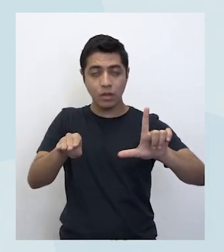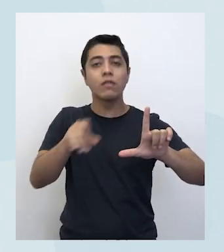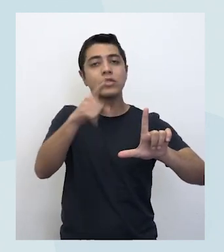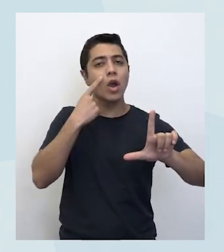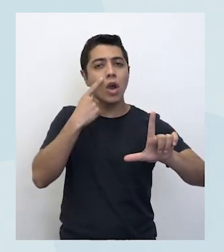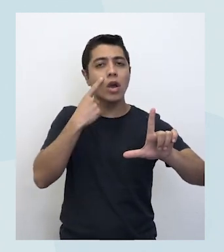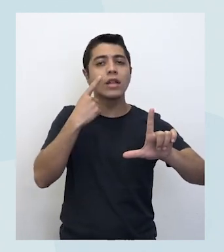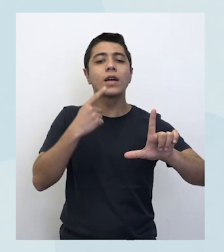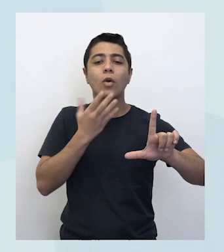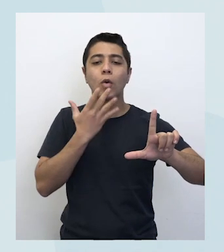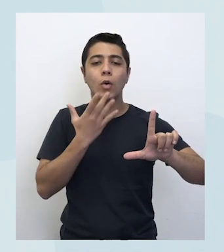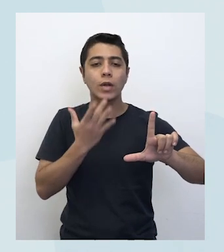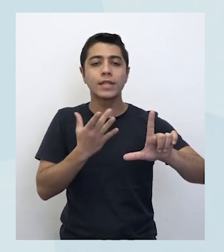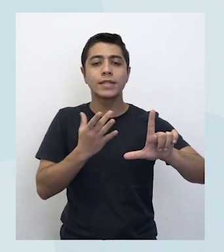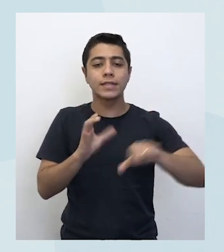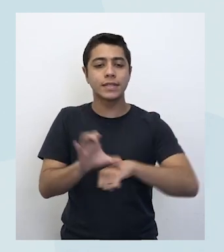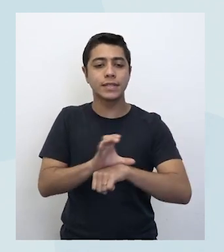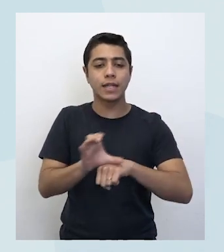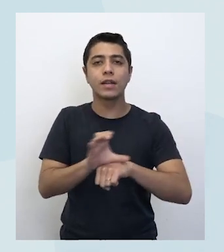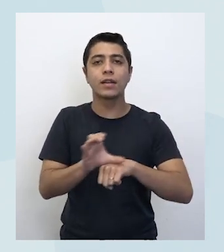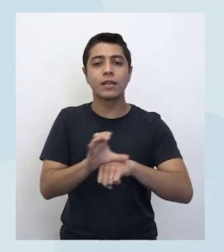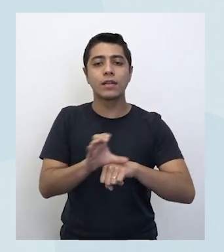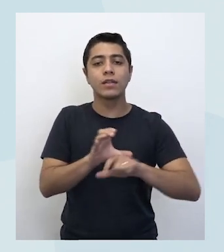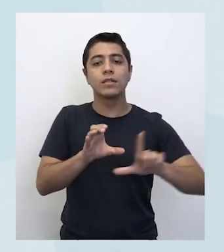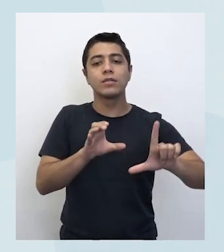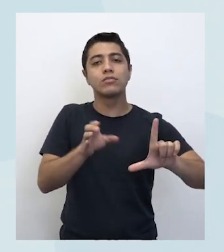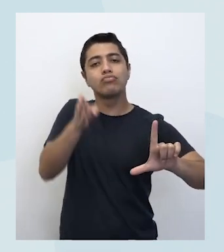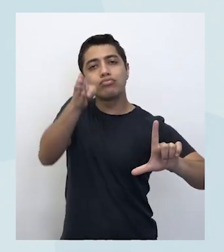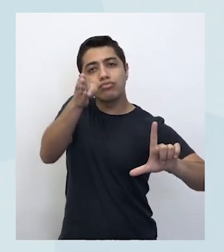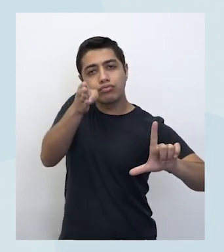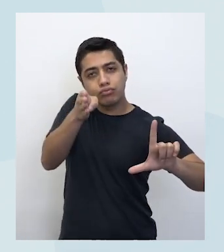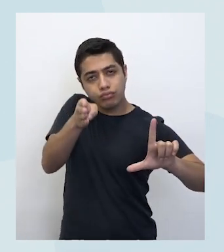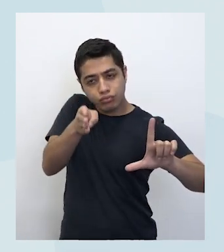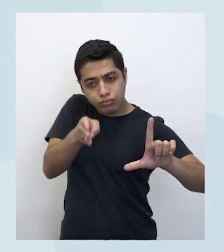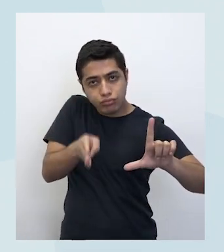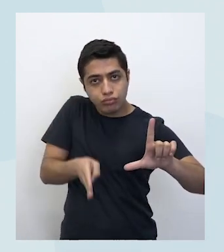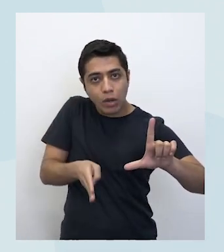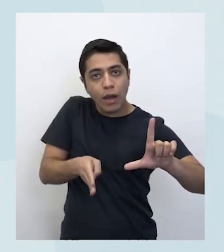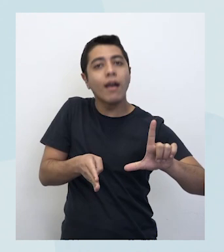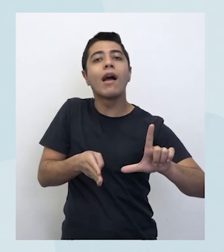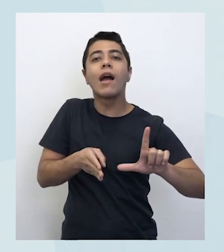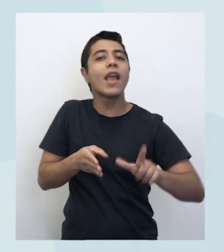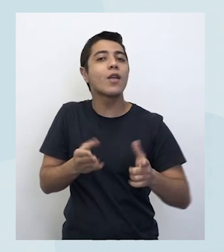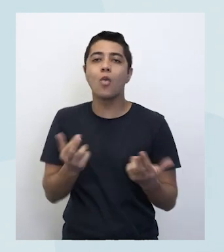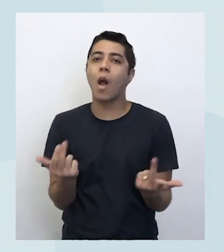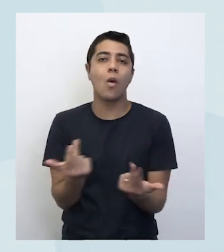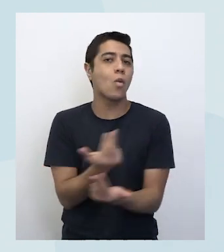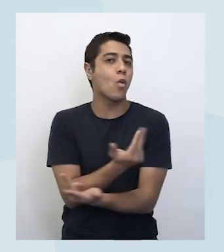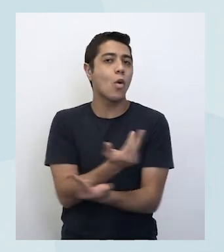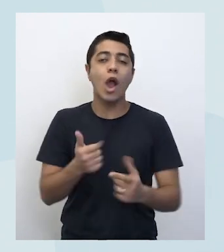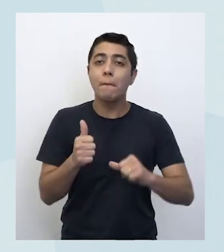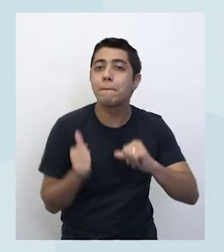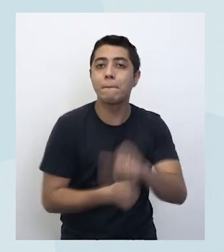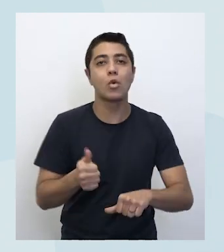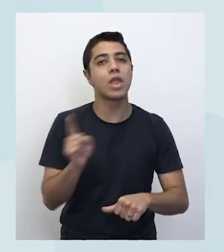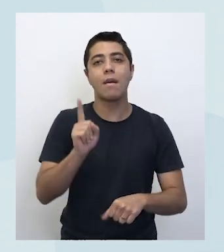traço cinza, eu já estou no patamar, eu não consigo mais variações. O que acontece? Tanto a linha rosa,